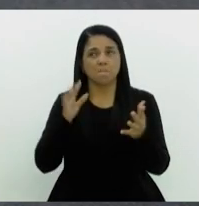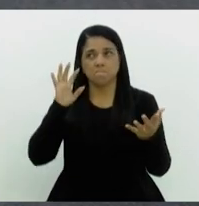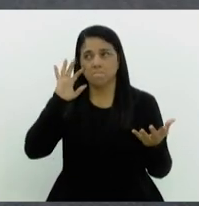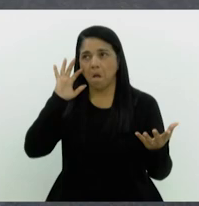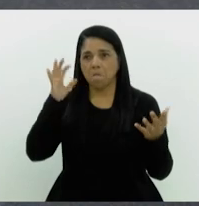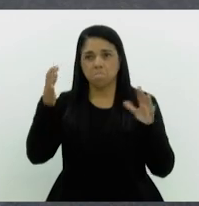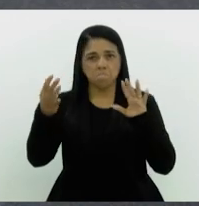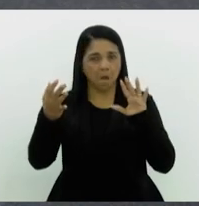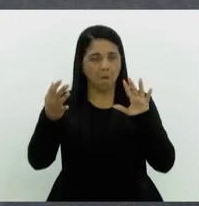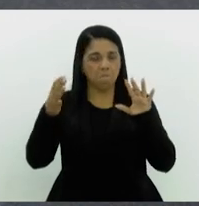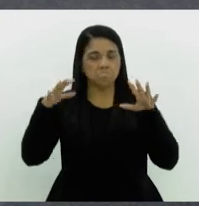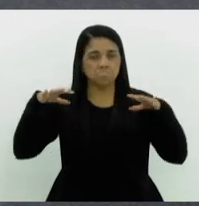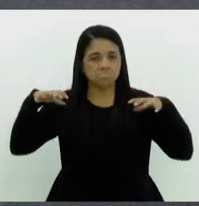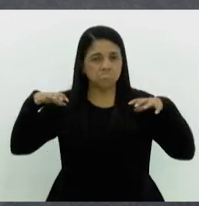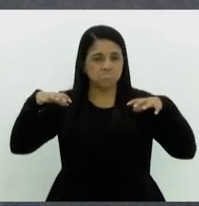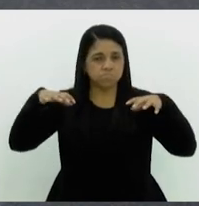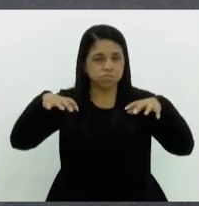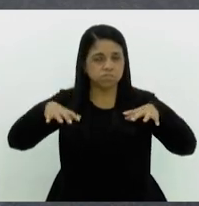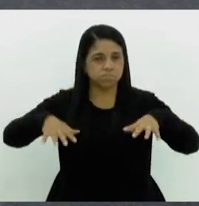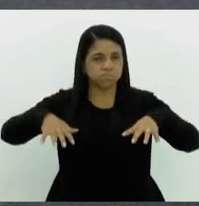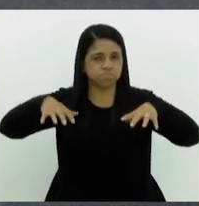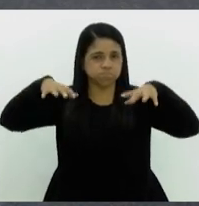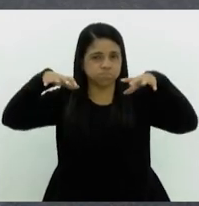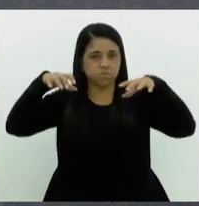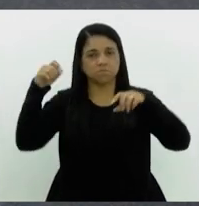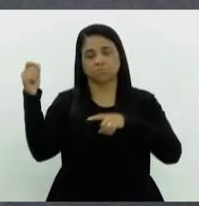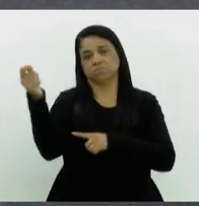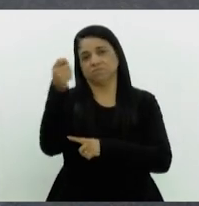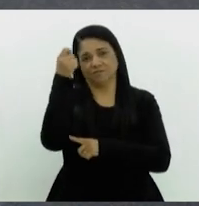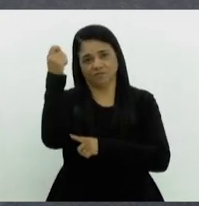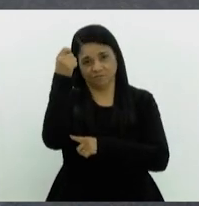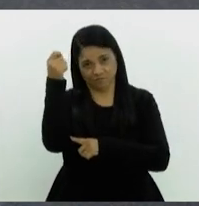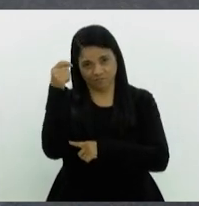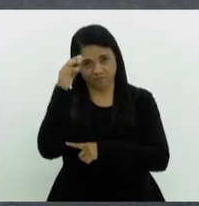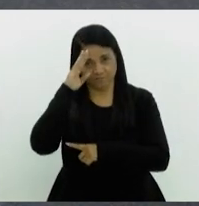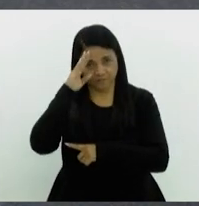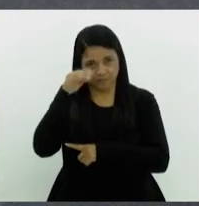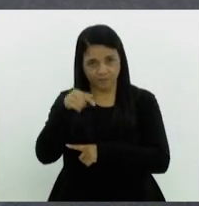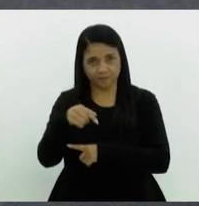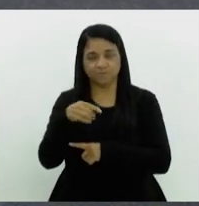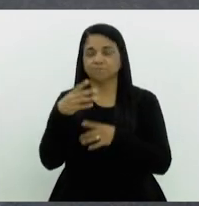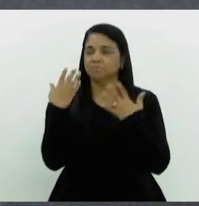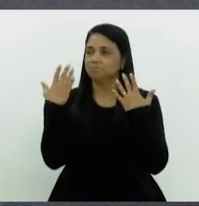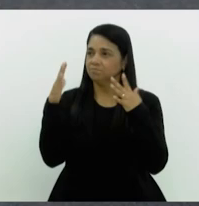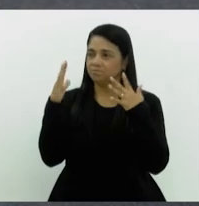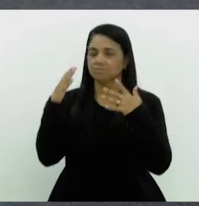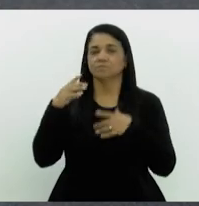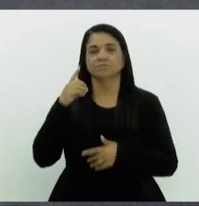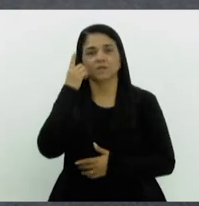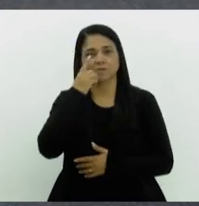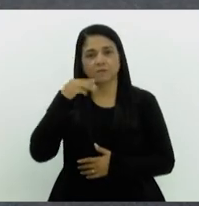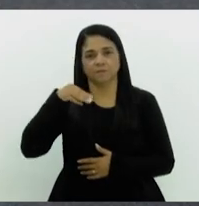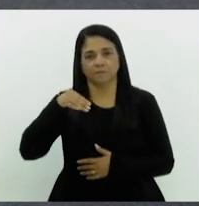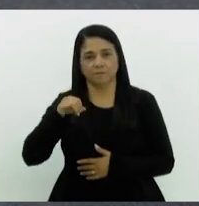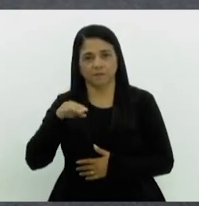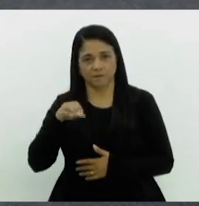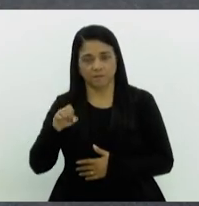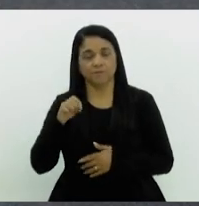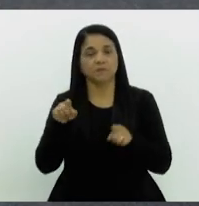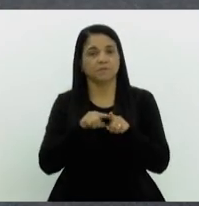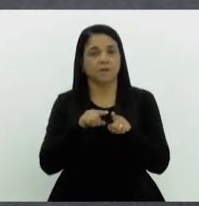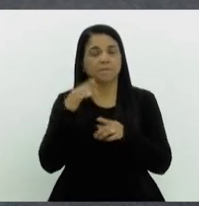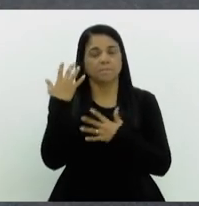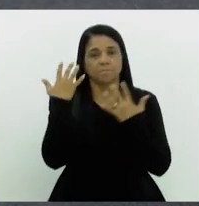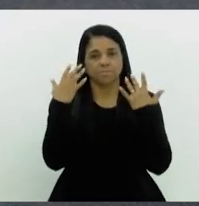nós estamos vivendo ainda, né, no estado do Rio Grande do Sul. Então, parabéns, deputado Carlos Mink, e parabéns